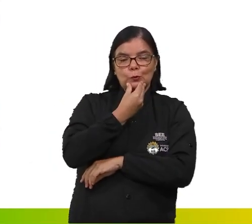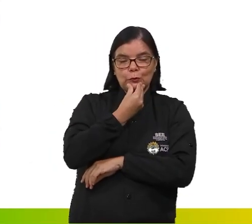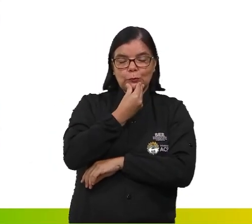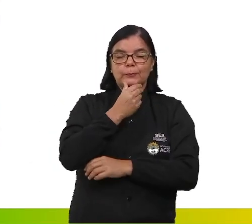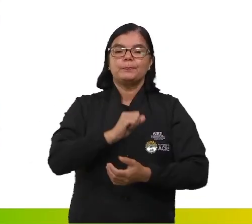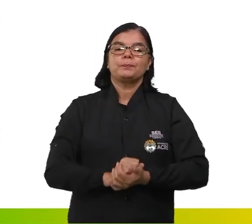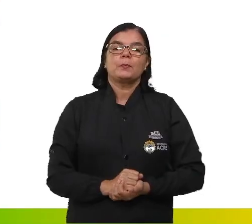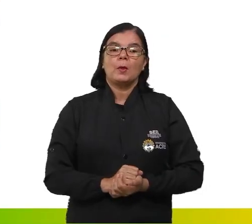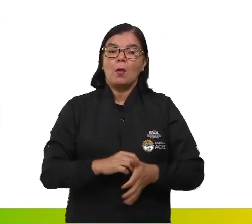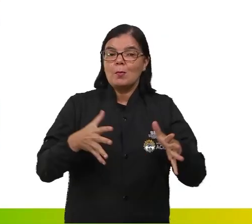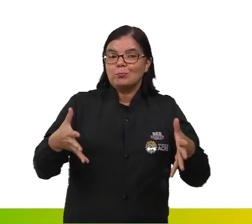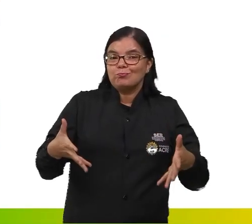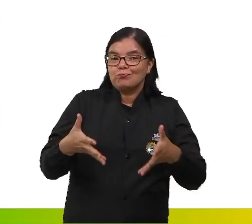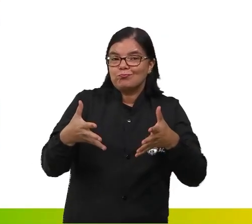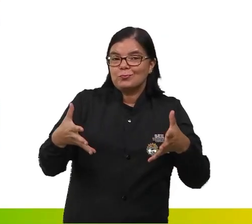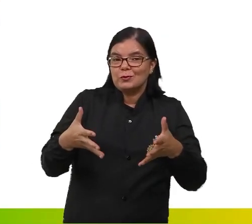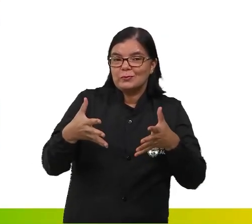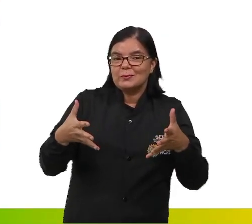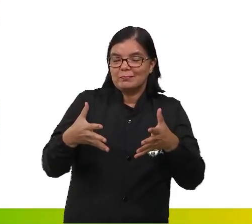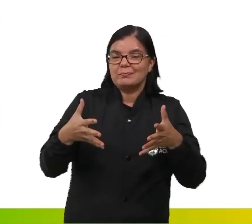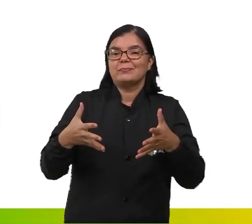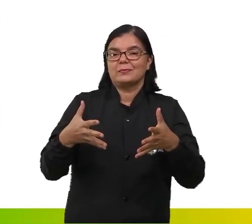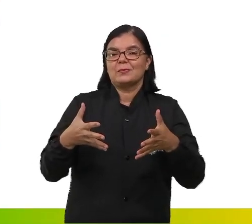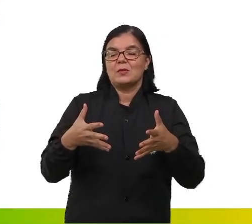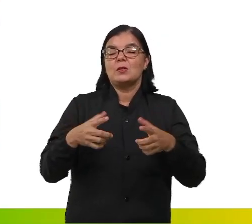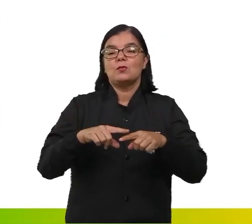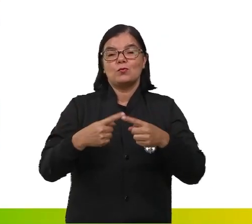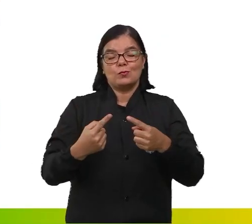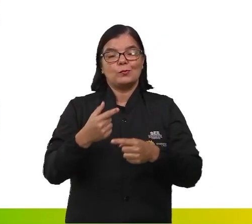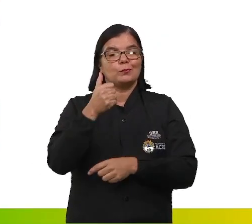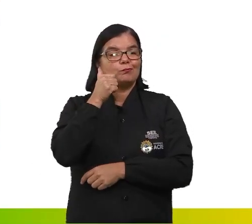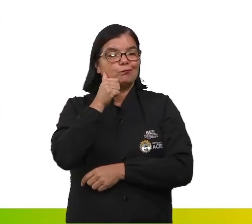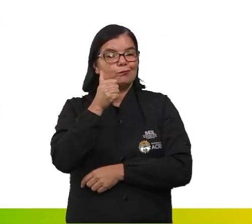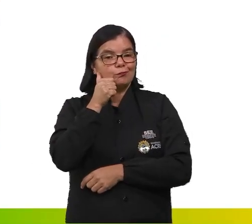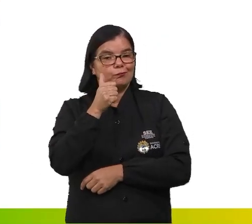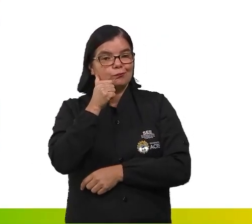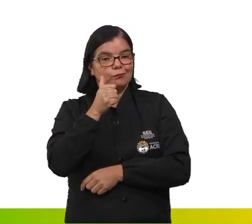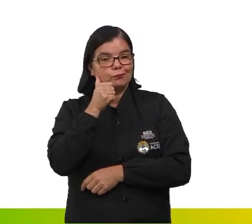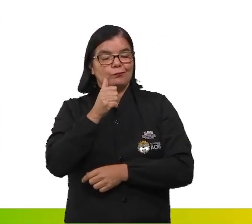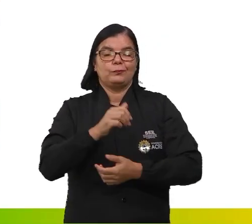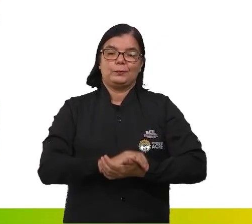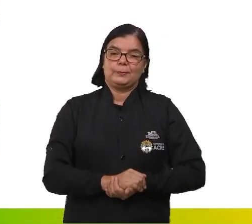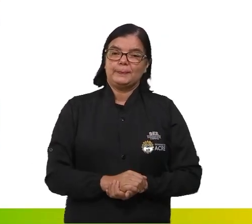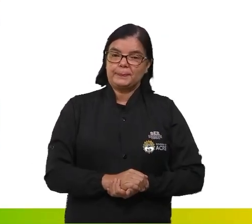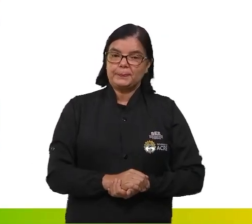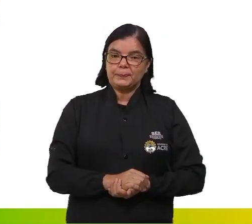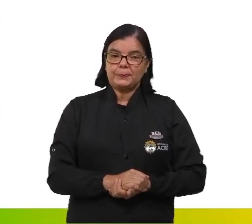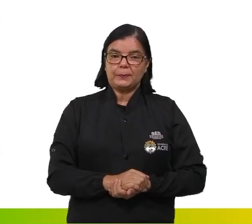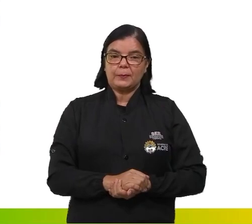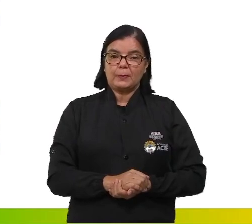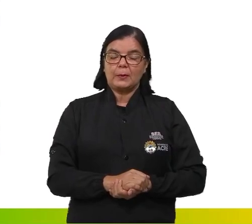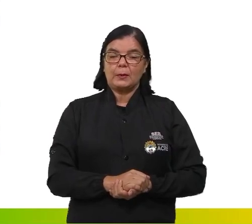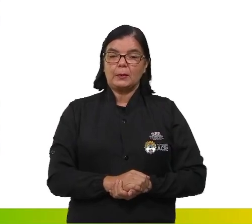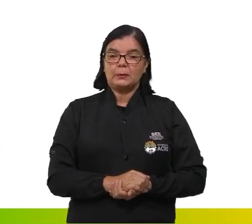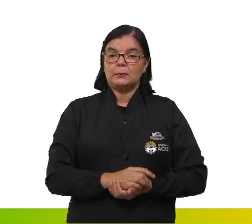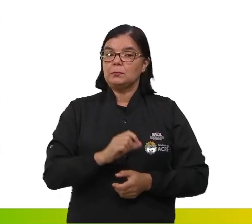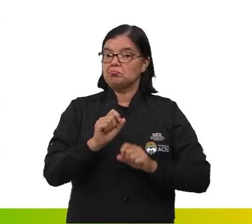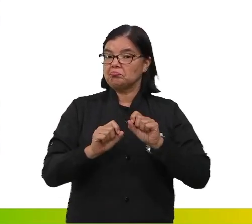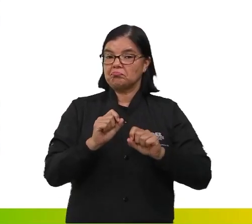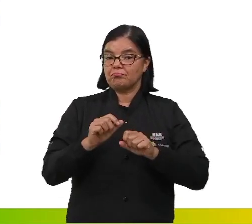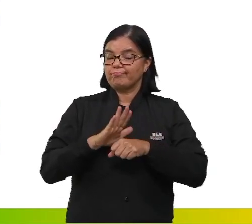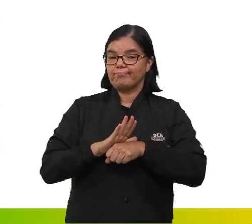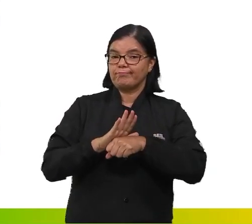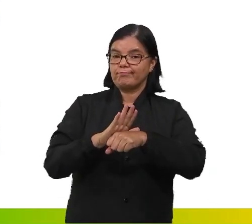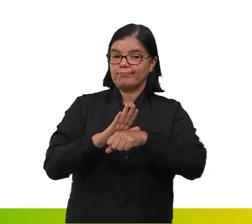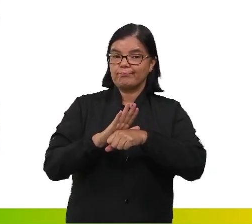objetividade aos homens e emotividade e subjetividade às mulheres, o que